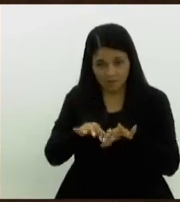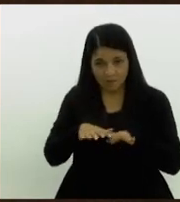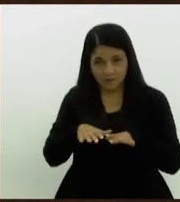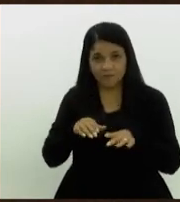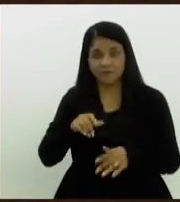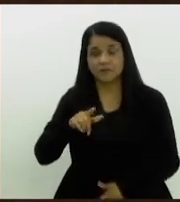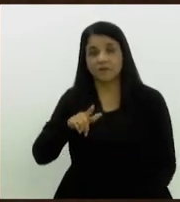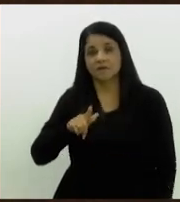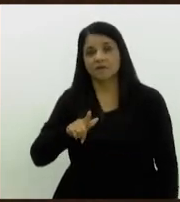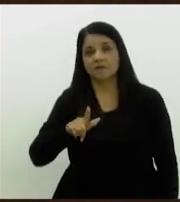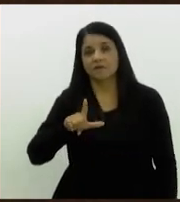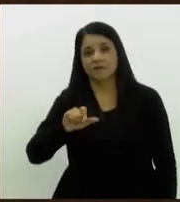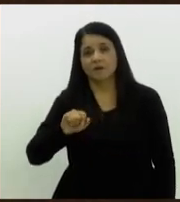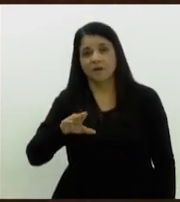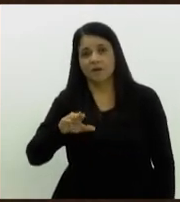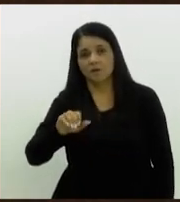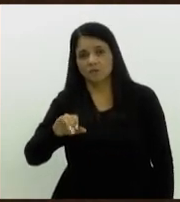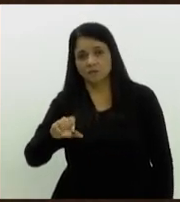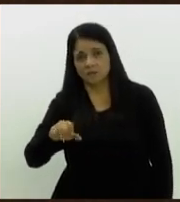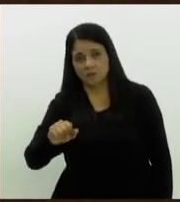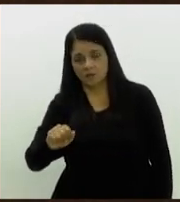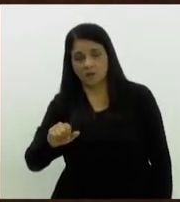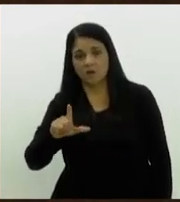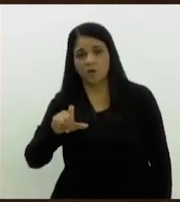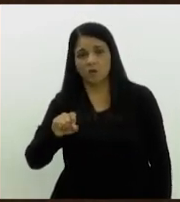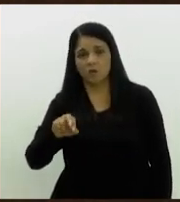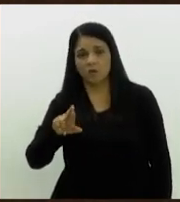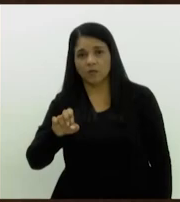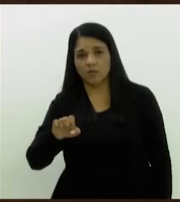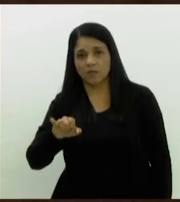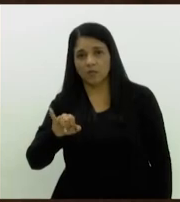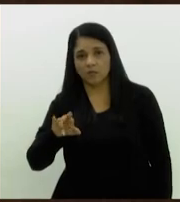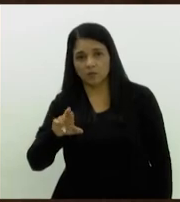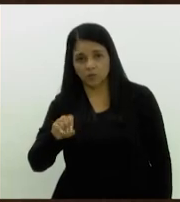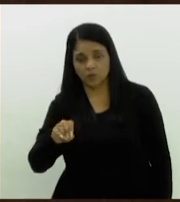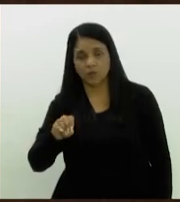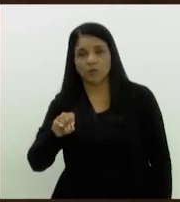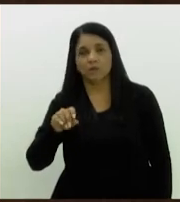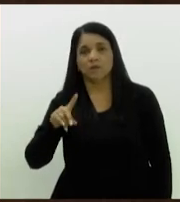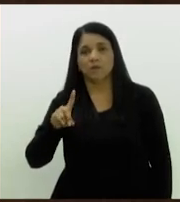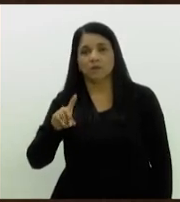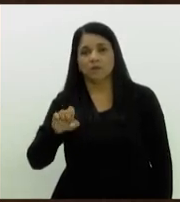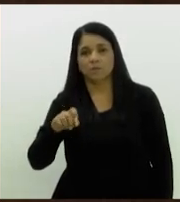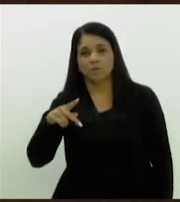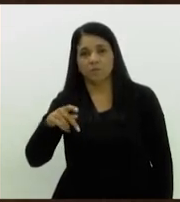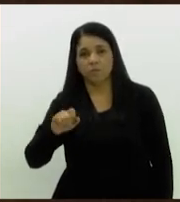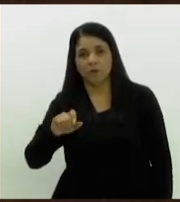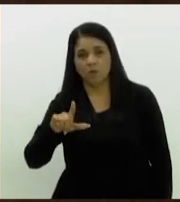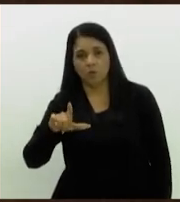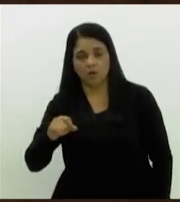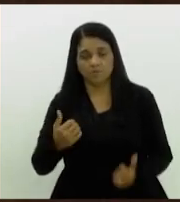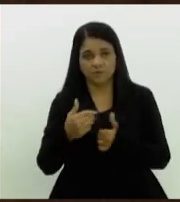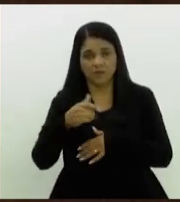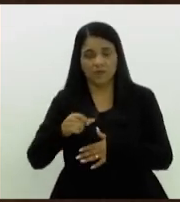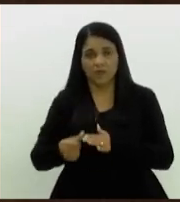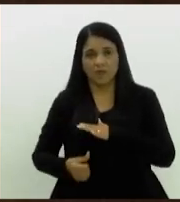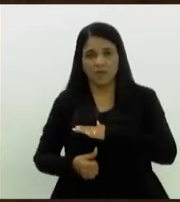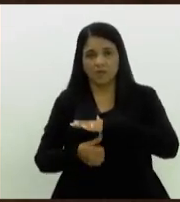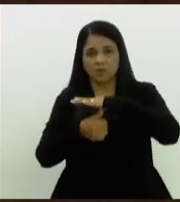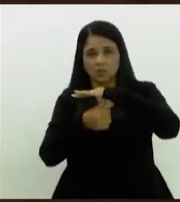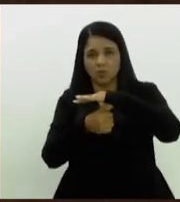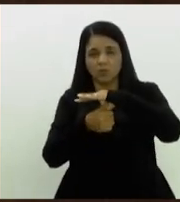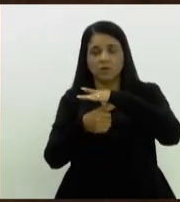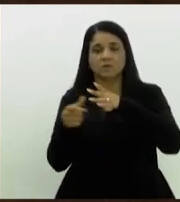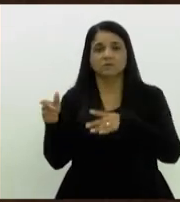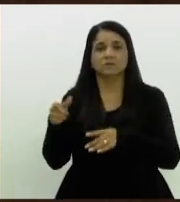Gláucia Loureiro de Paula, ela é reitora da Universidade Assembleiana